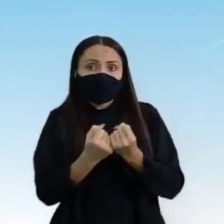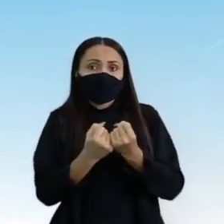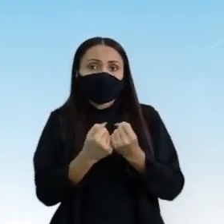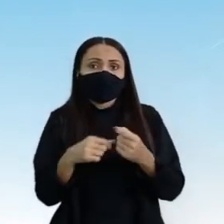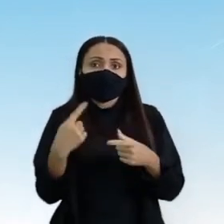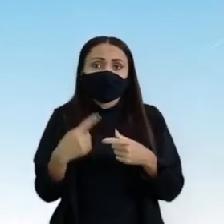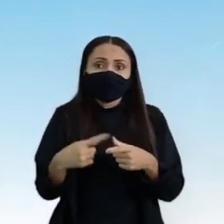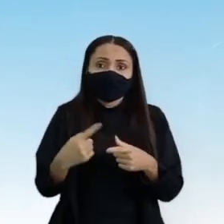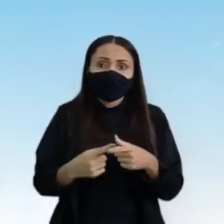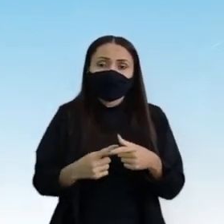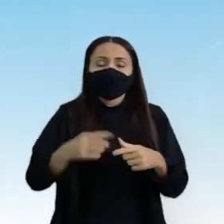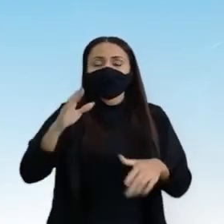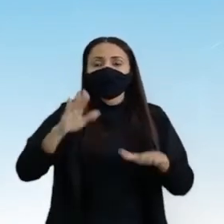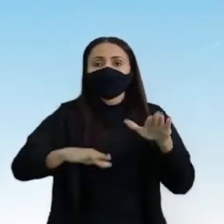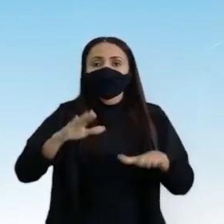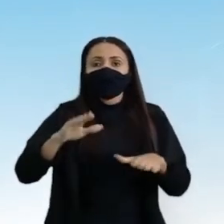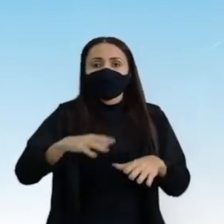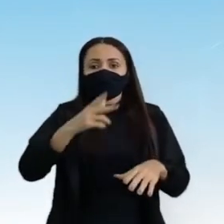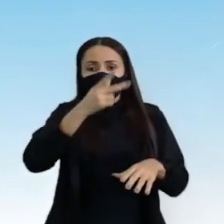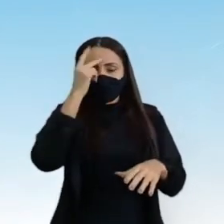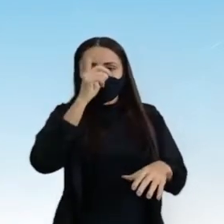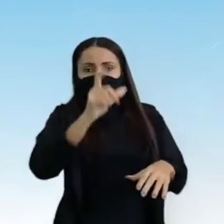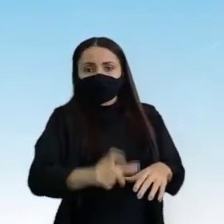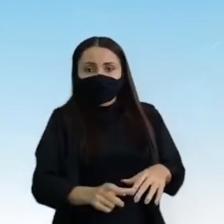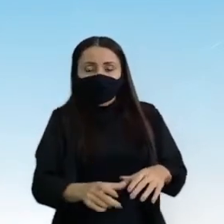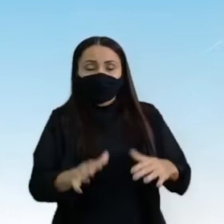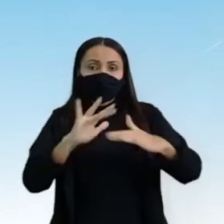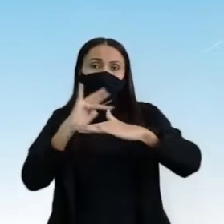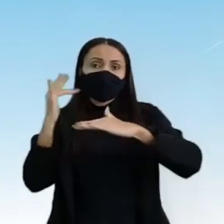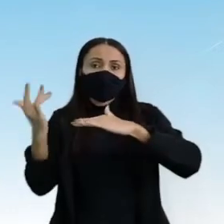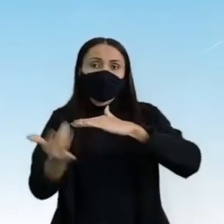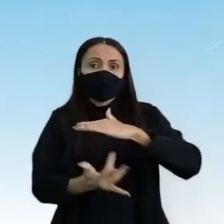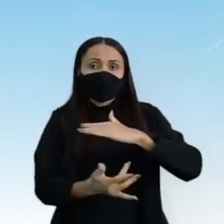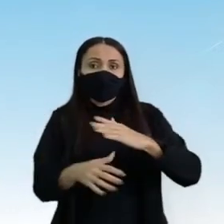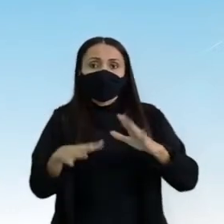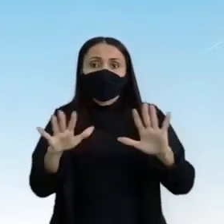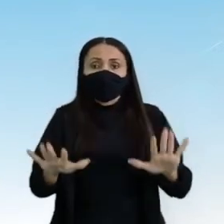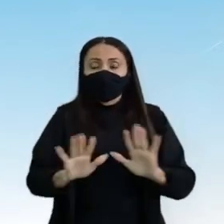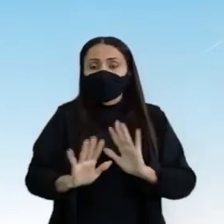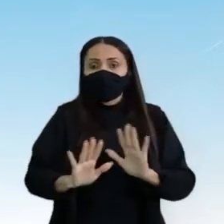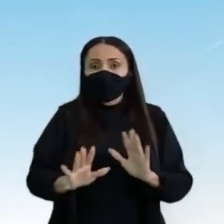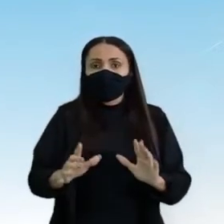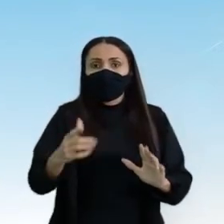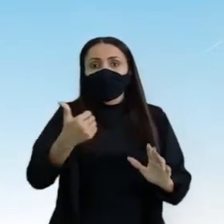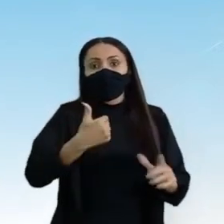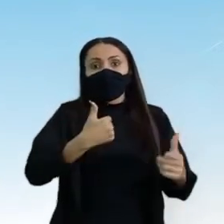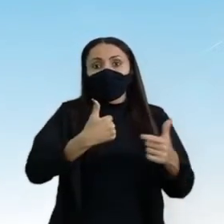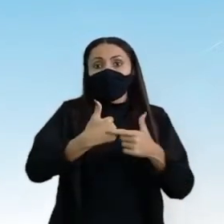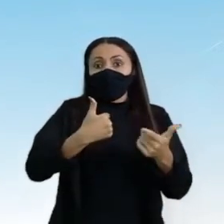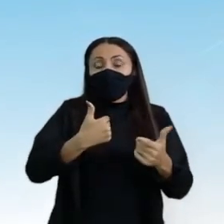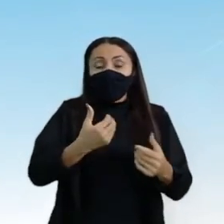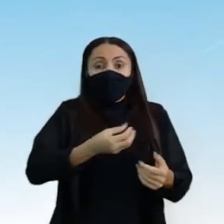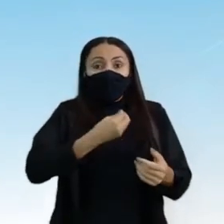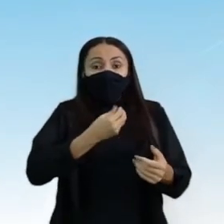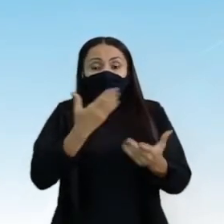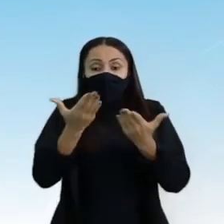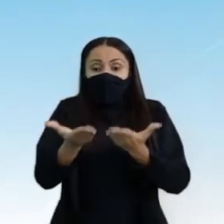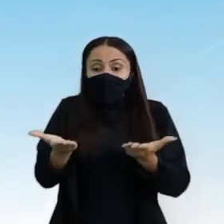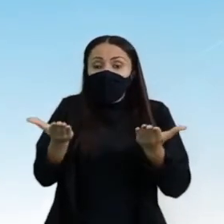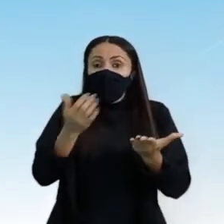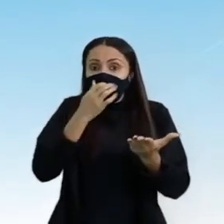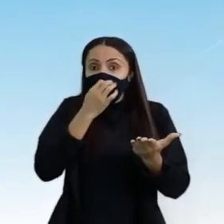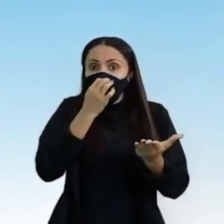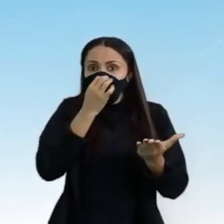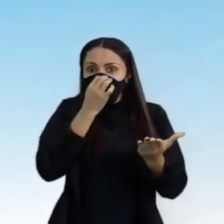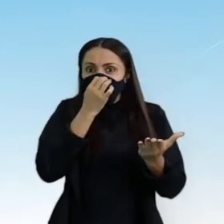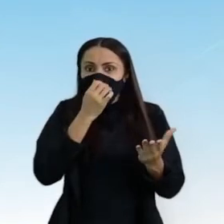talvez aquela imagem que eu lancei nas redes sociais não ganhe tantos likes. Então, se eu viver disso, eu posso viver